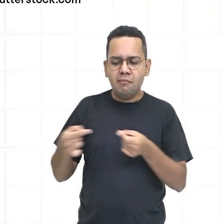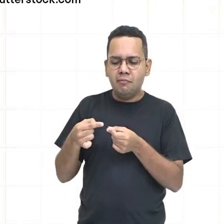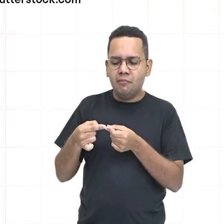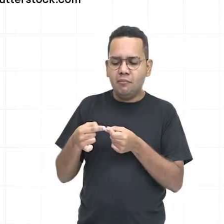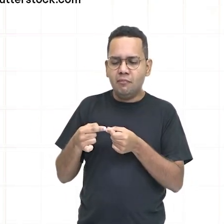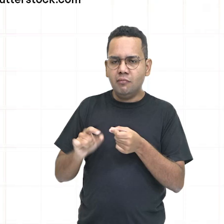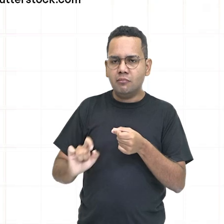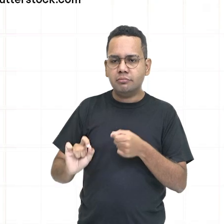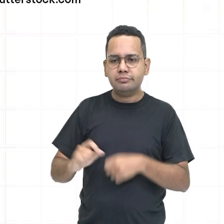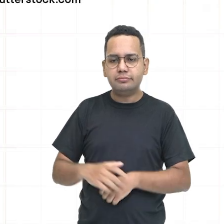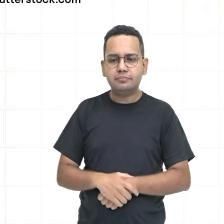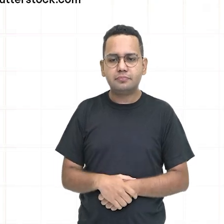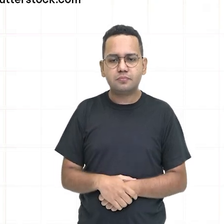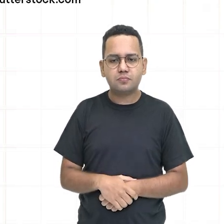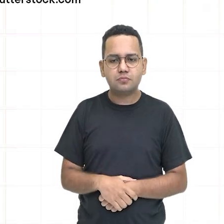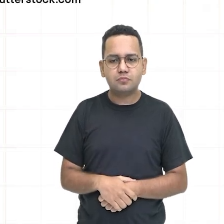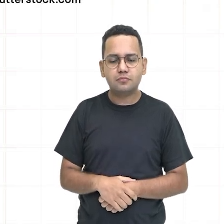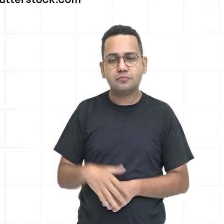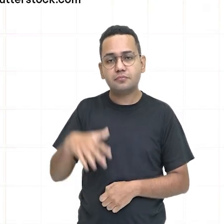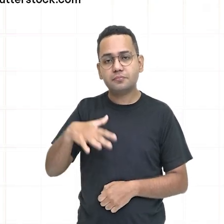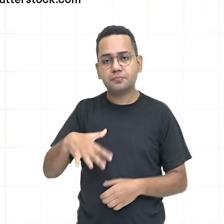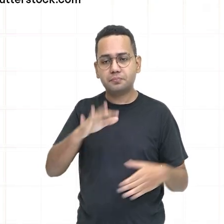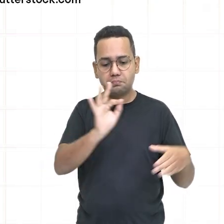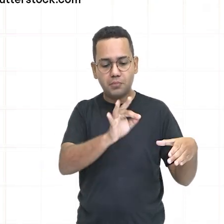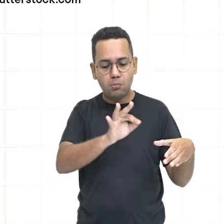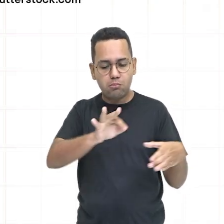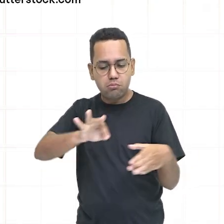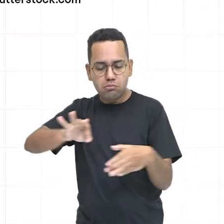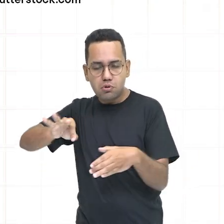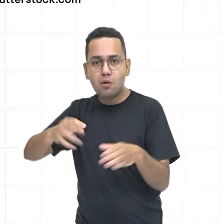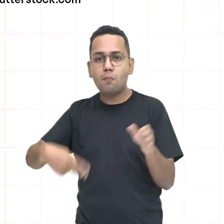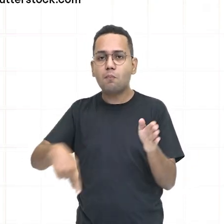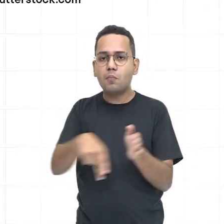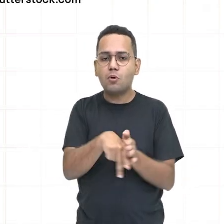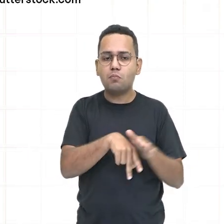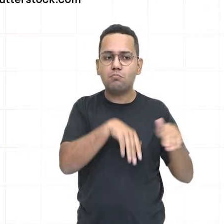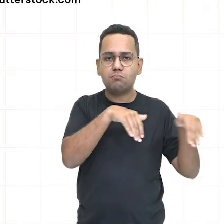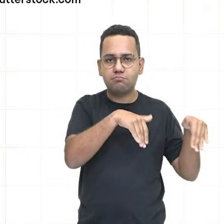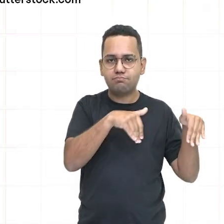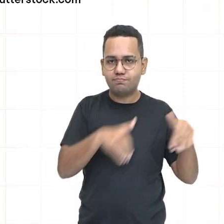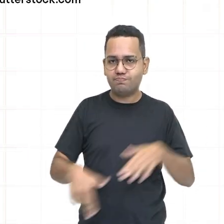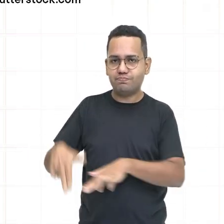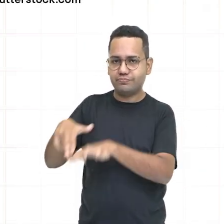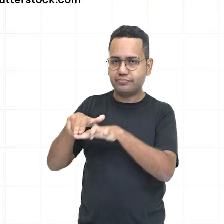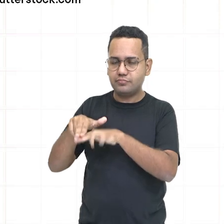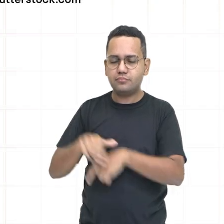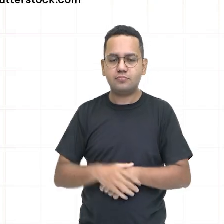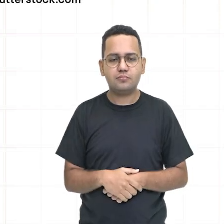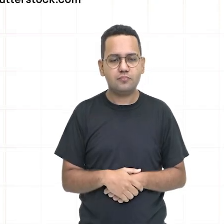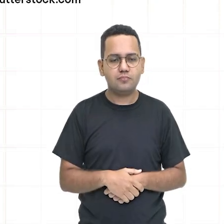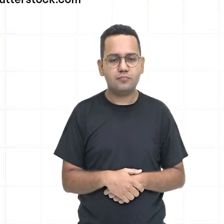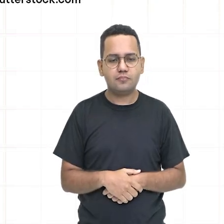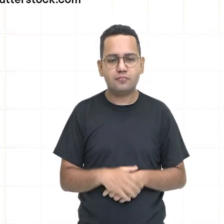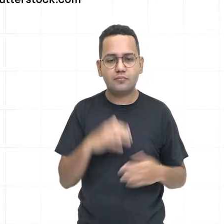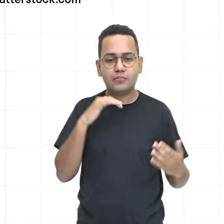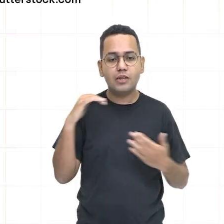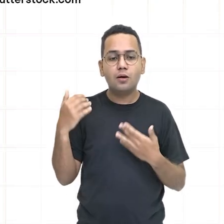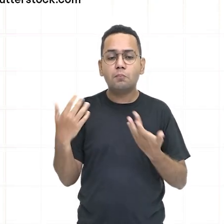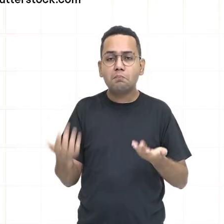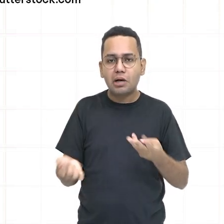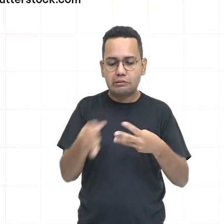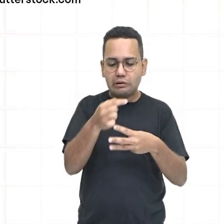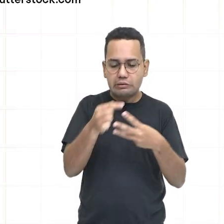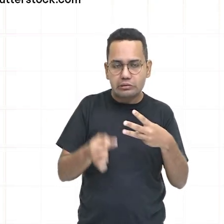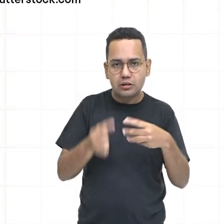àquelas áreas de cultivo em Austrália e Nova Zelândia. Tudo bem? Papua Nova Guiné, Fiji e Samoa